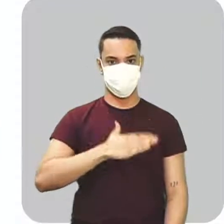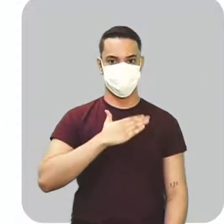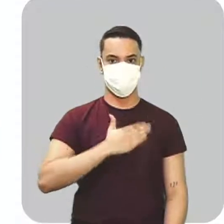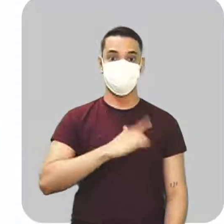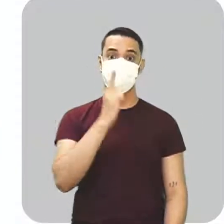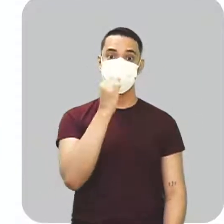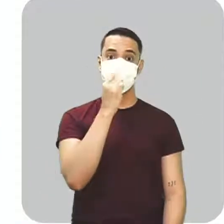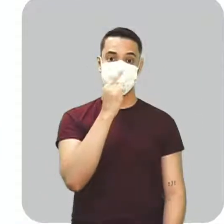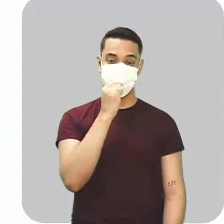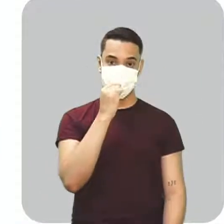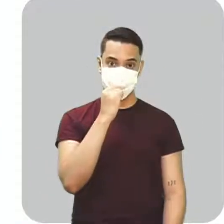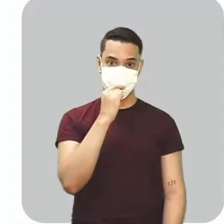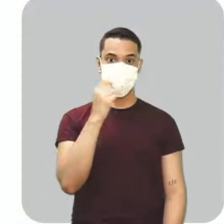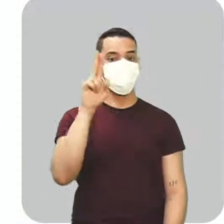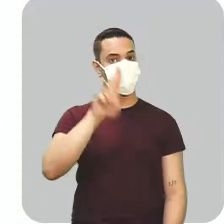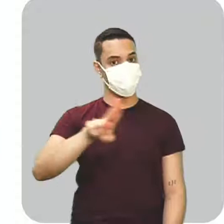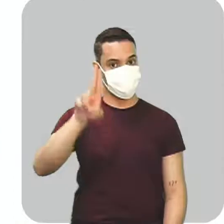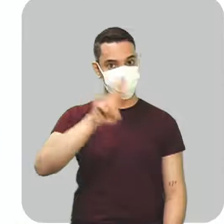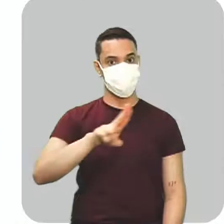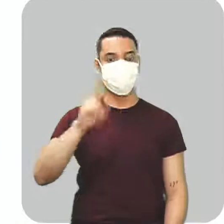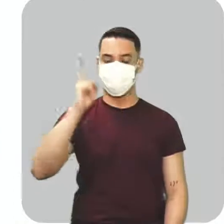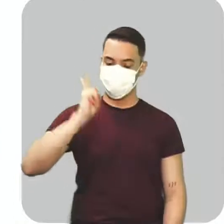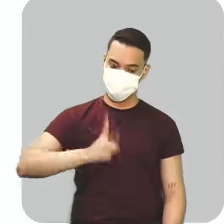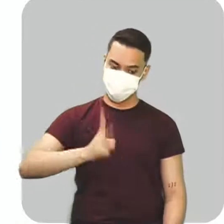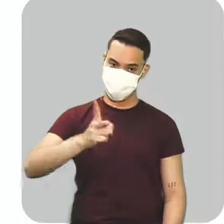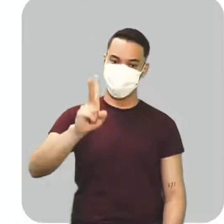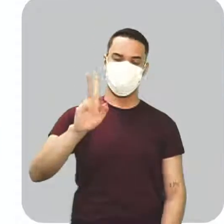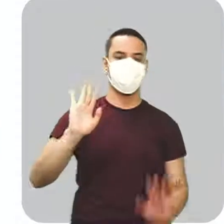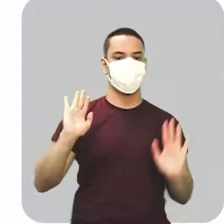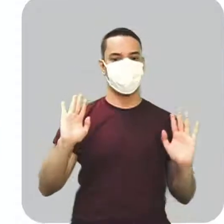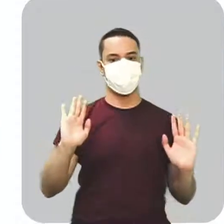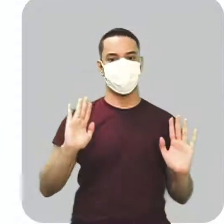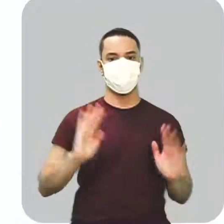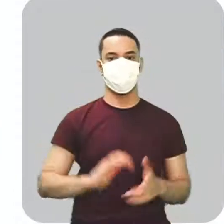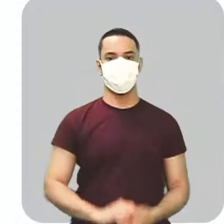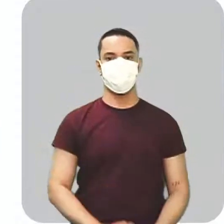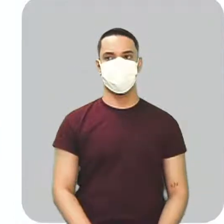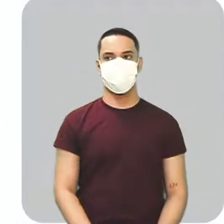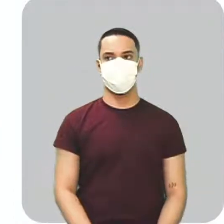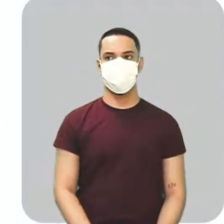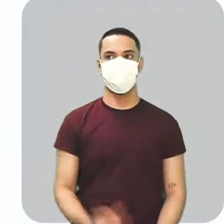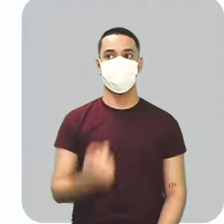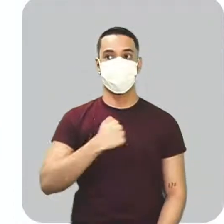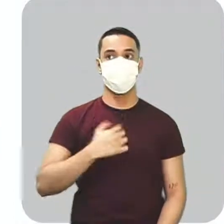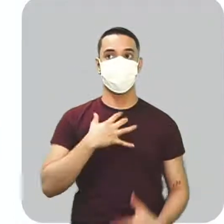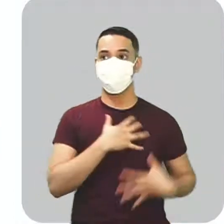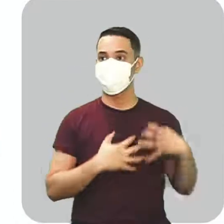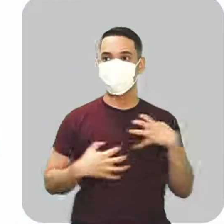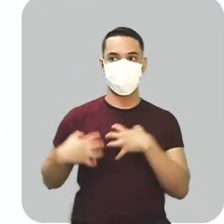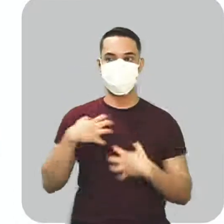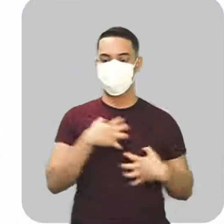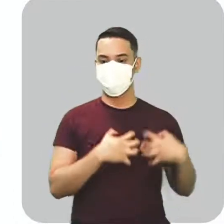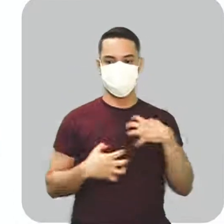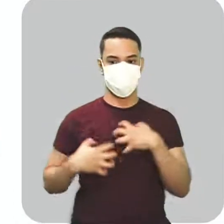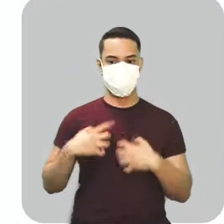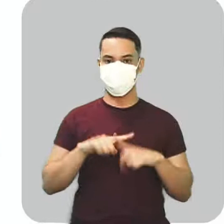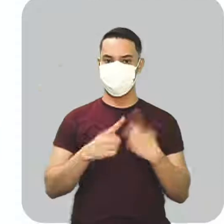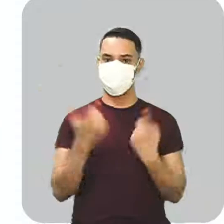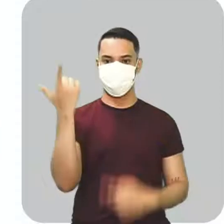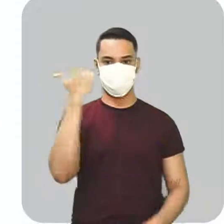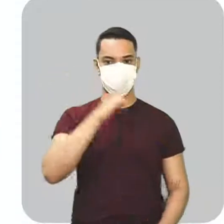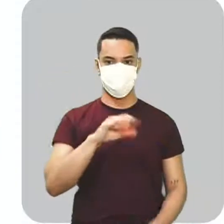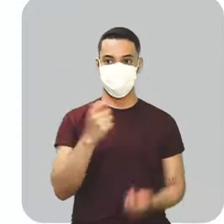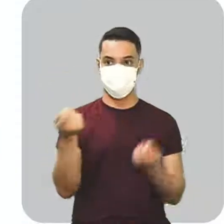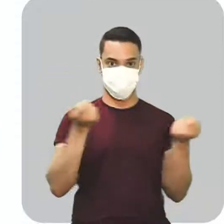água e vamos dar sequência. Aqui, ó, estava eufórico de modo que não pode se conter. Aí,